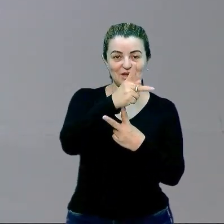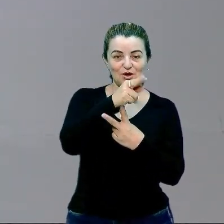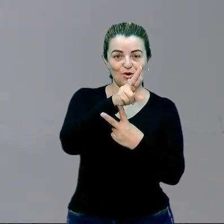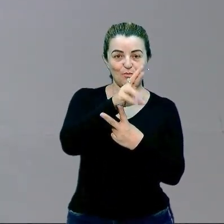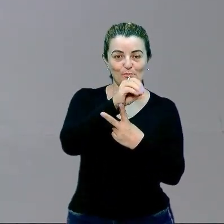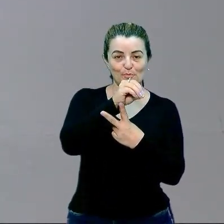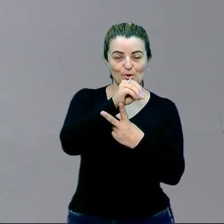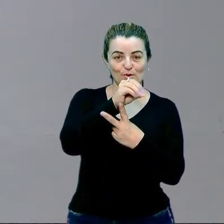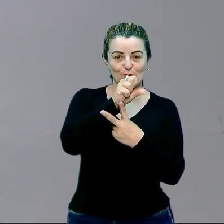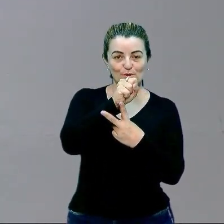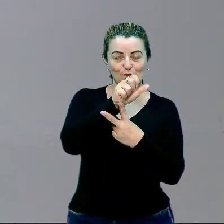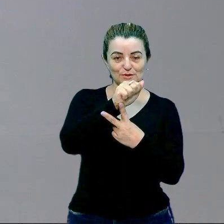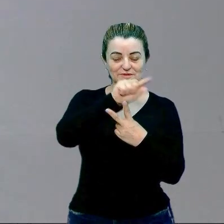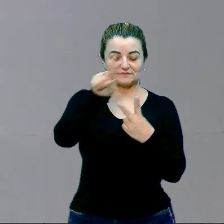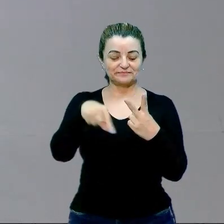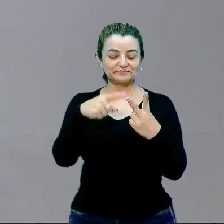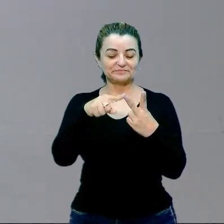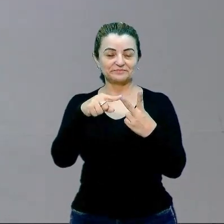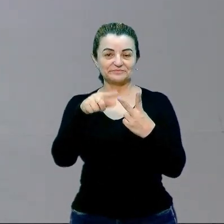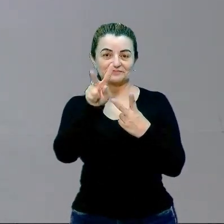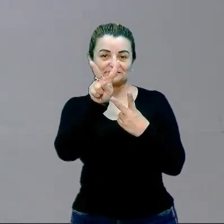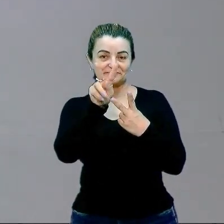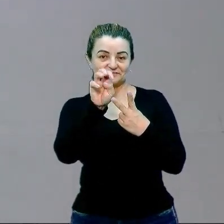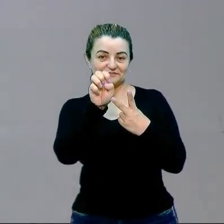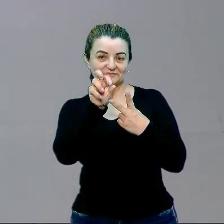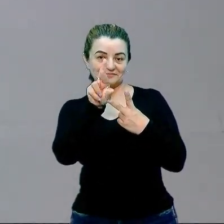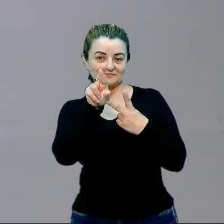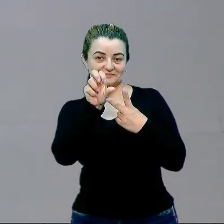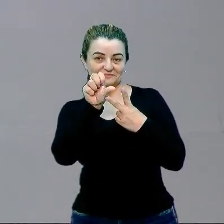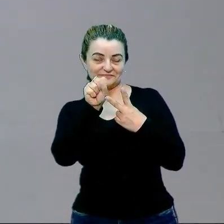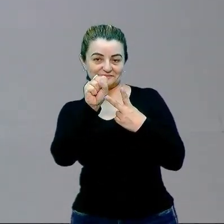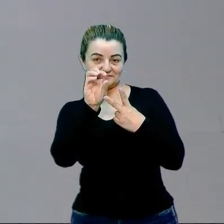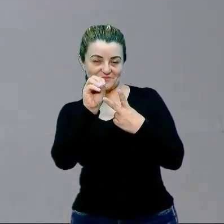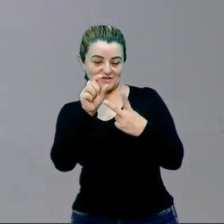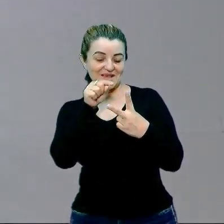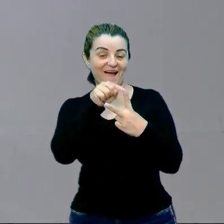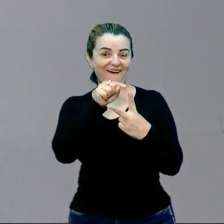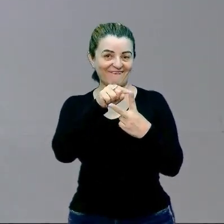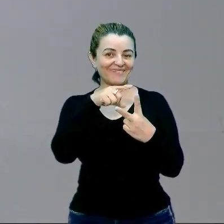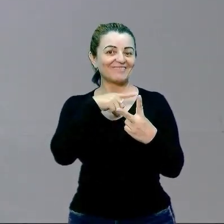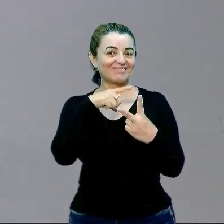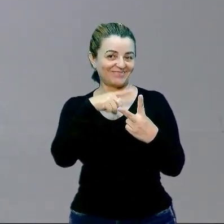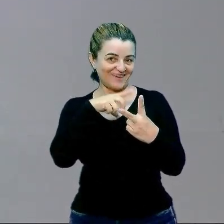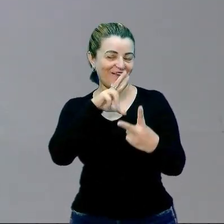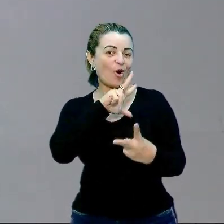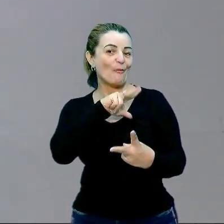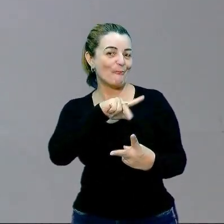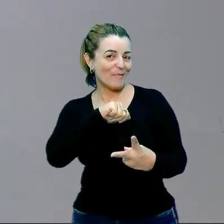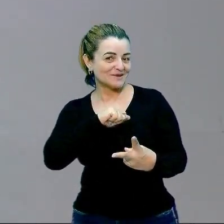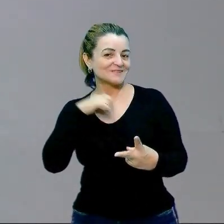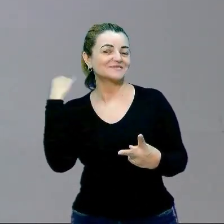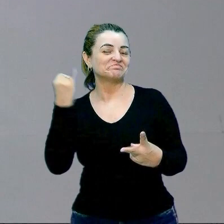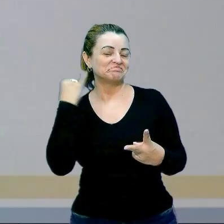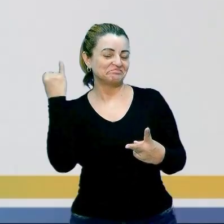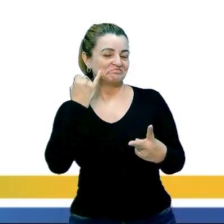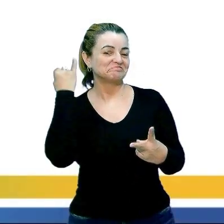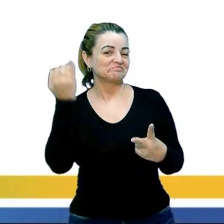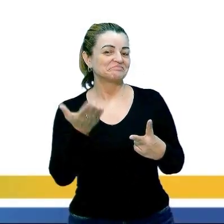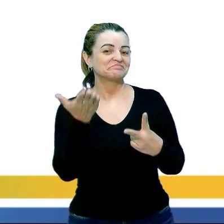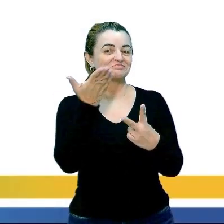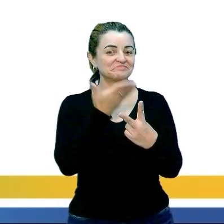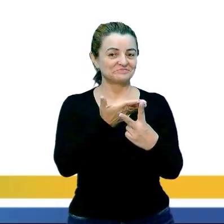e verso. Então a gente vai para a prosa. E na prosa a gente tem alguns romances que são muito importantes para essa segunda